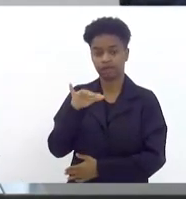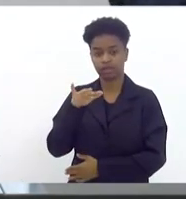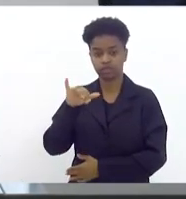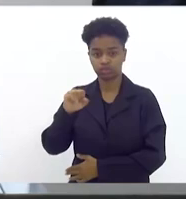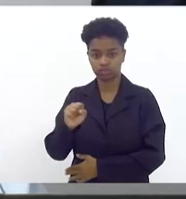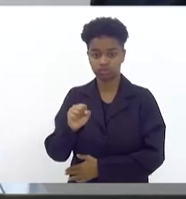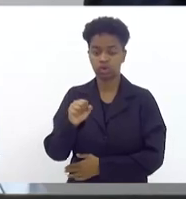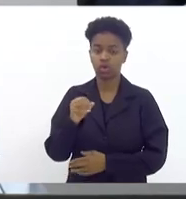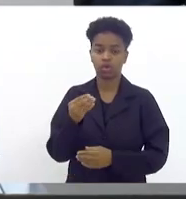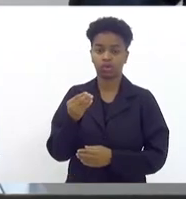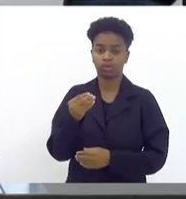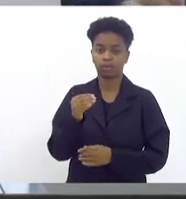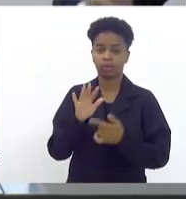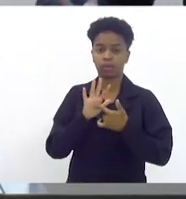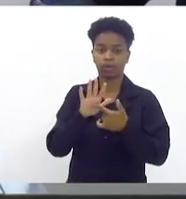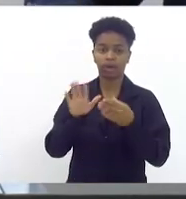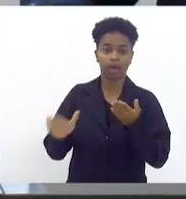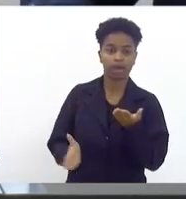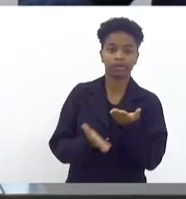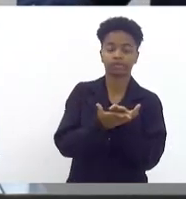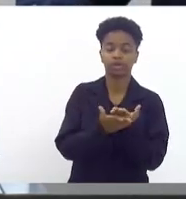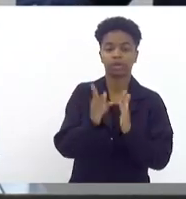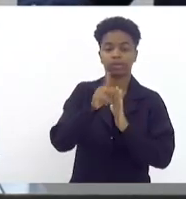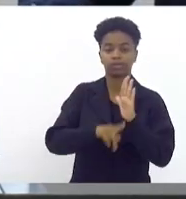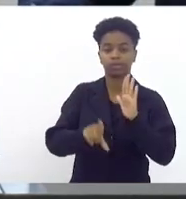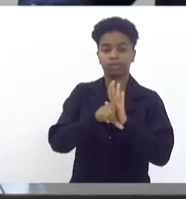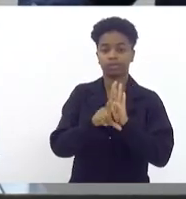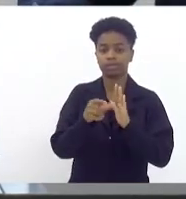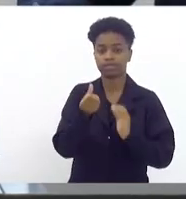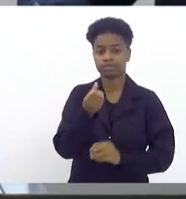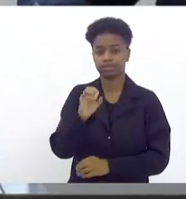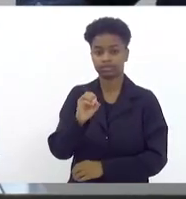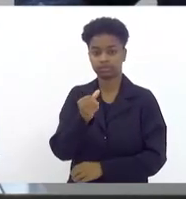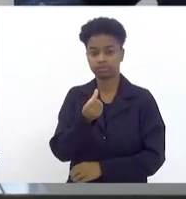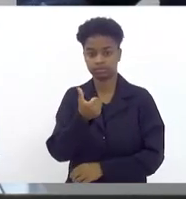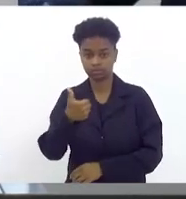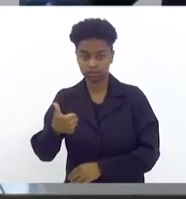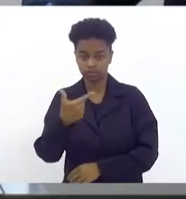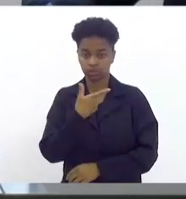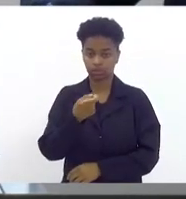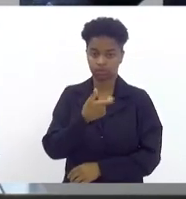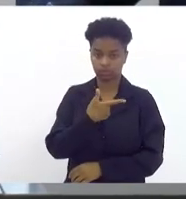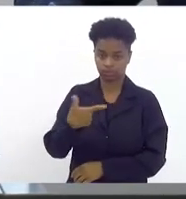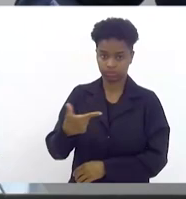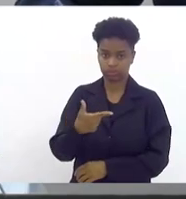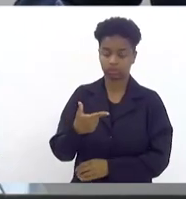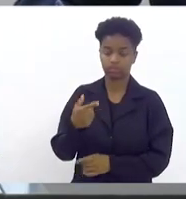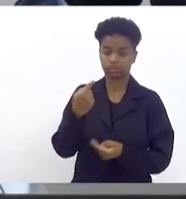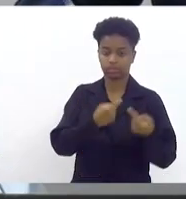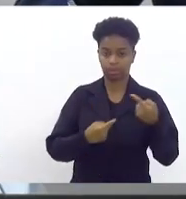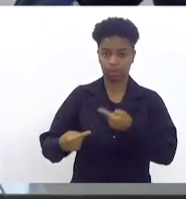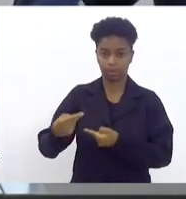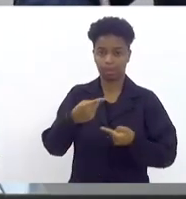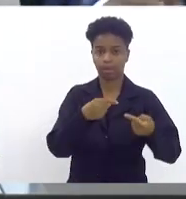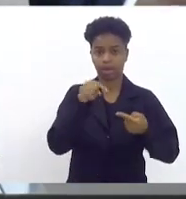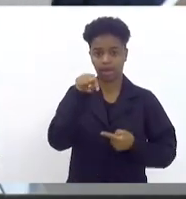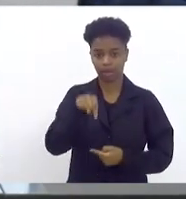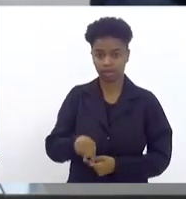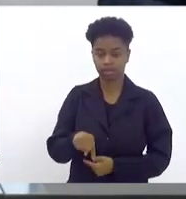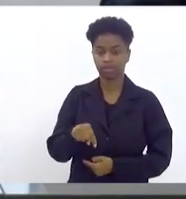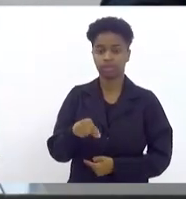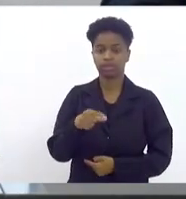pela anexação ao projeto de lei 6061 de 2022, em trâmite na Casa, de autoria do